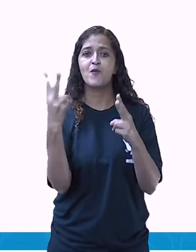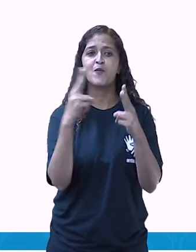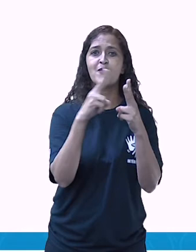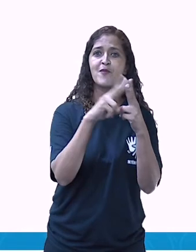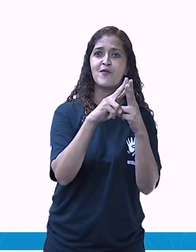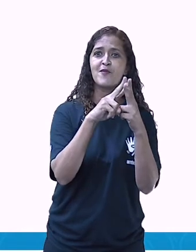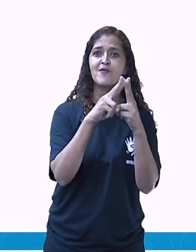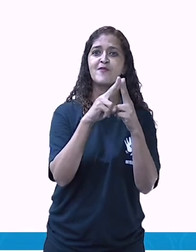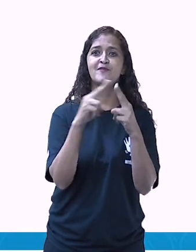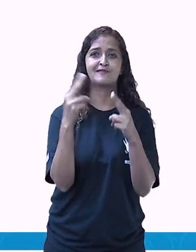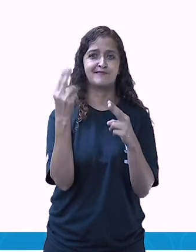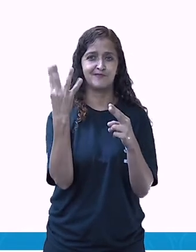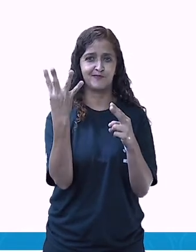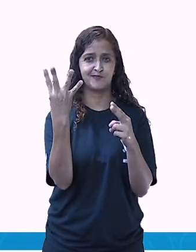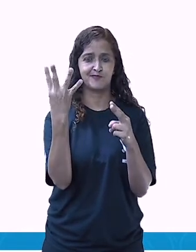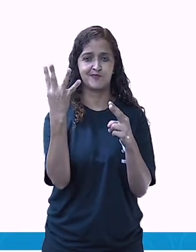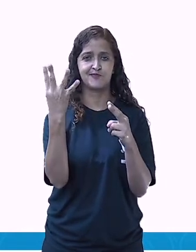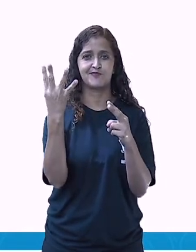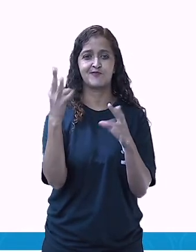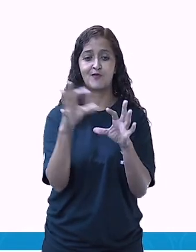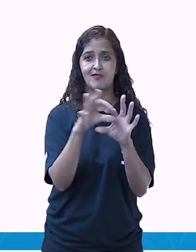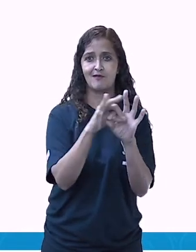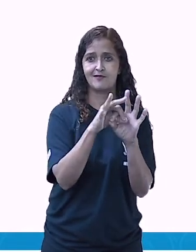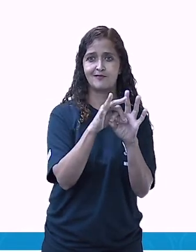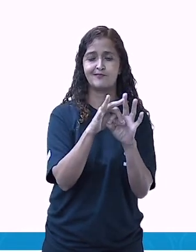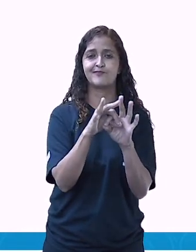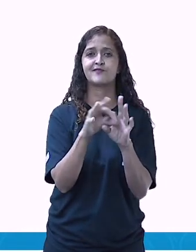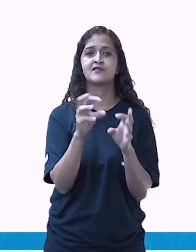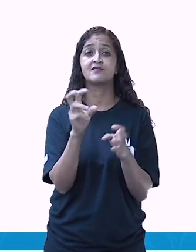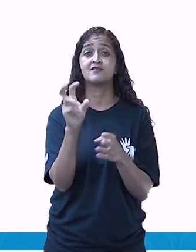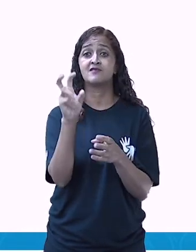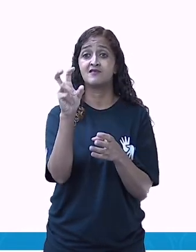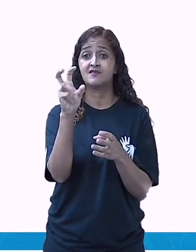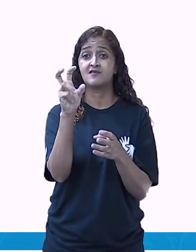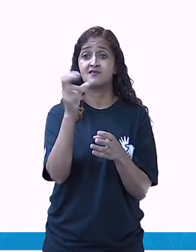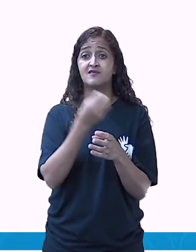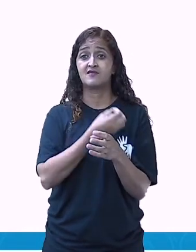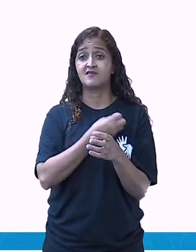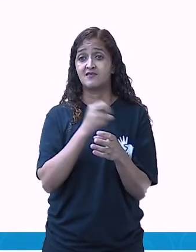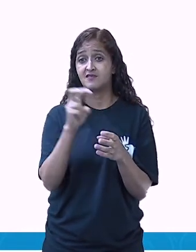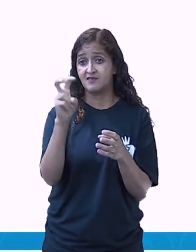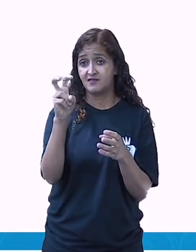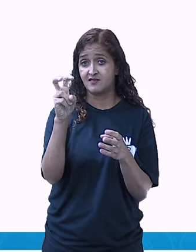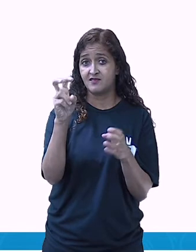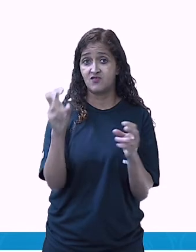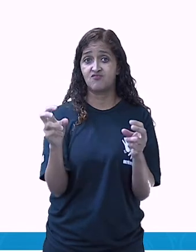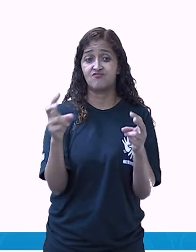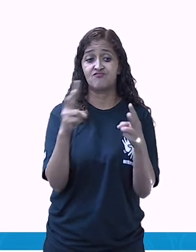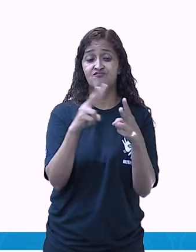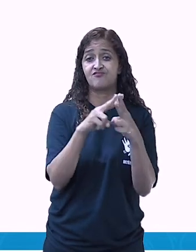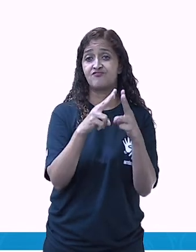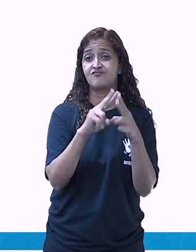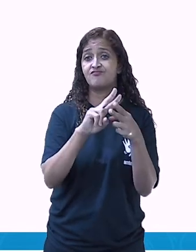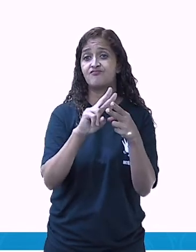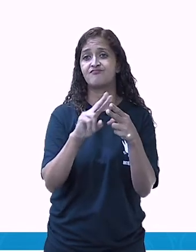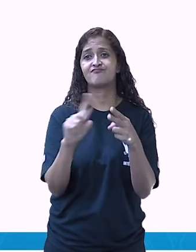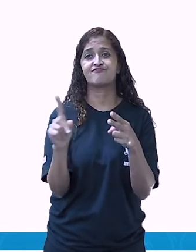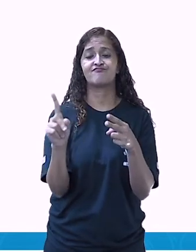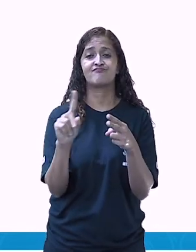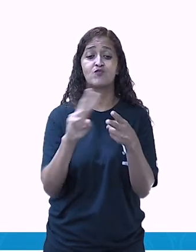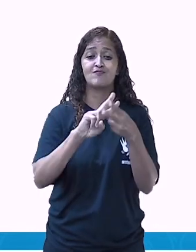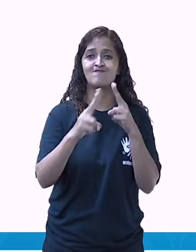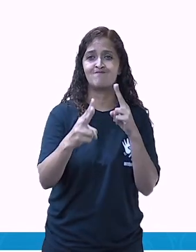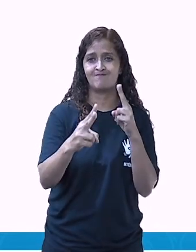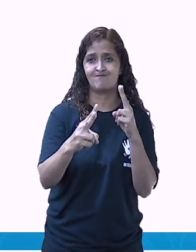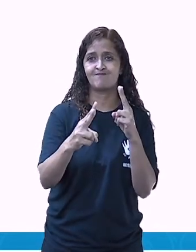é par. E o 5? Fiz 2 pares, mas sobrou 1. Não pode, é